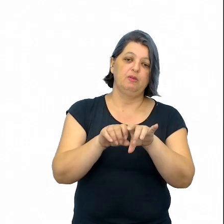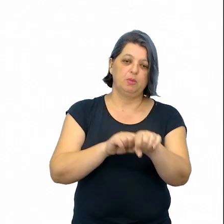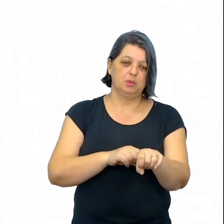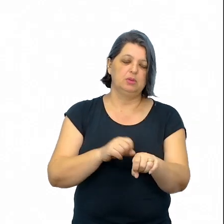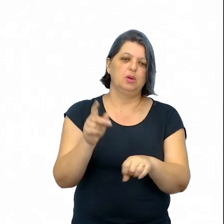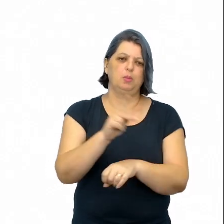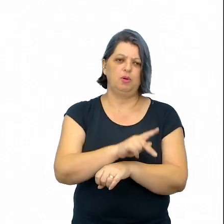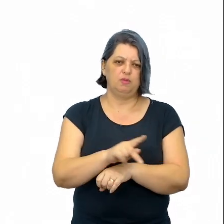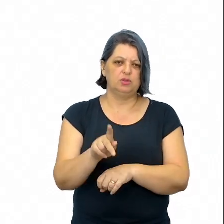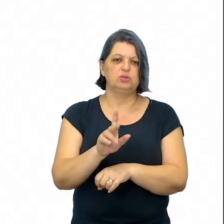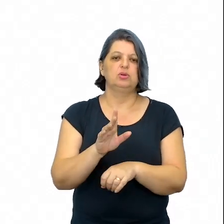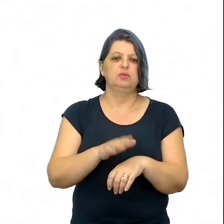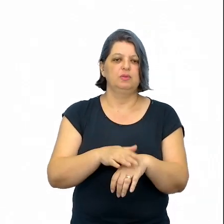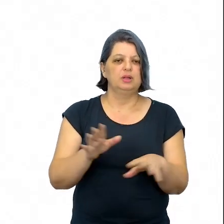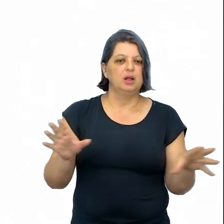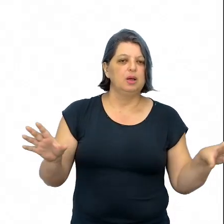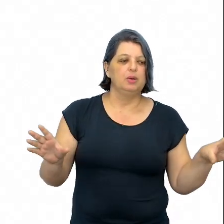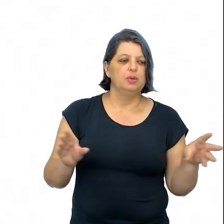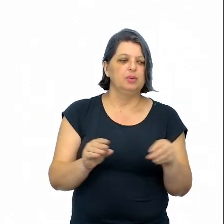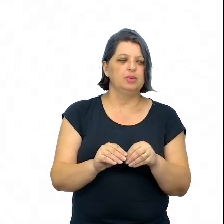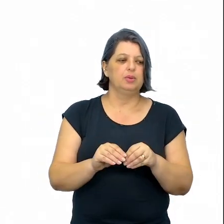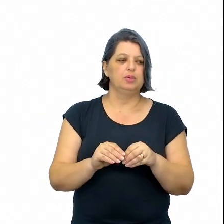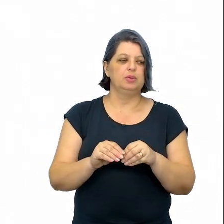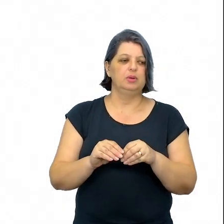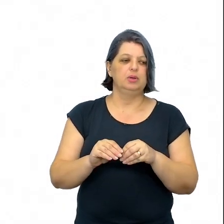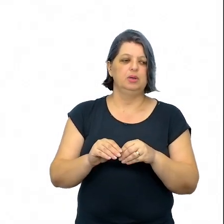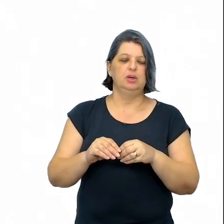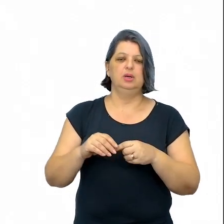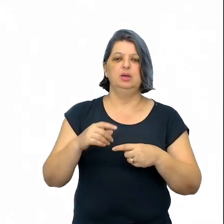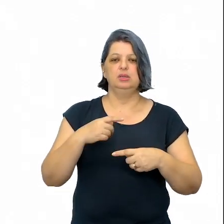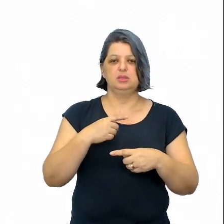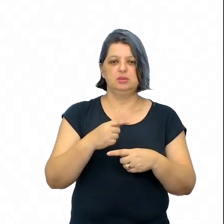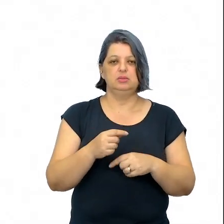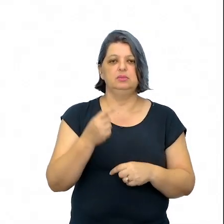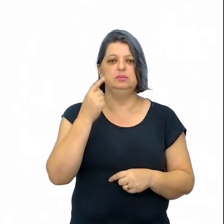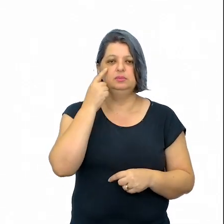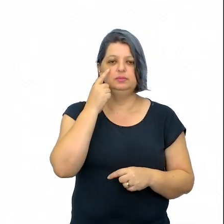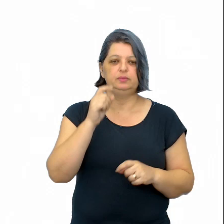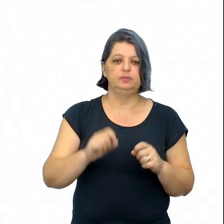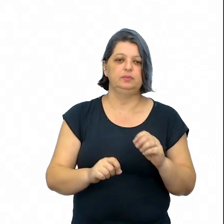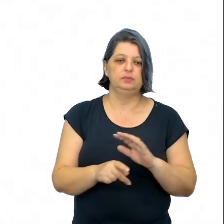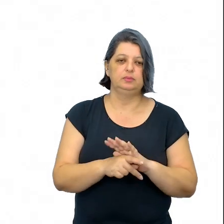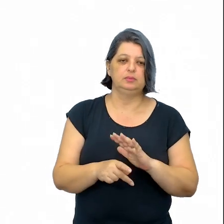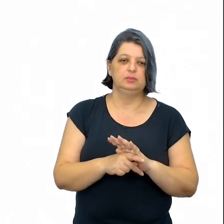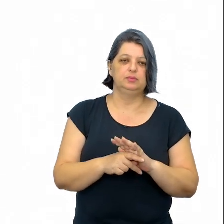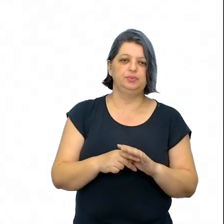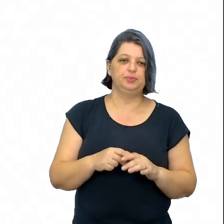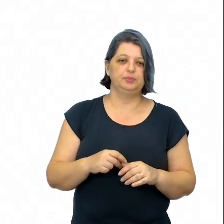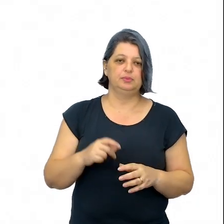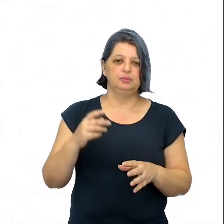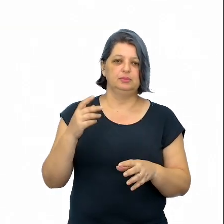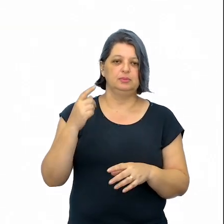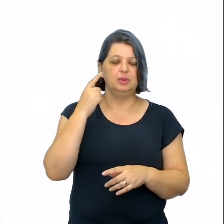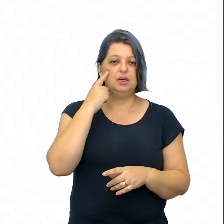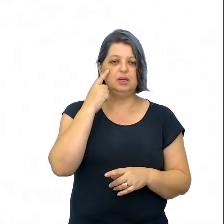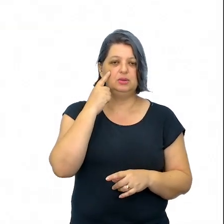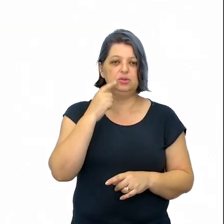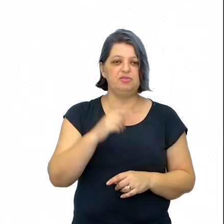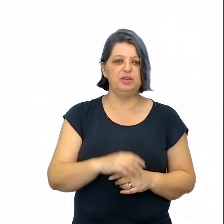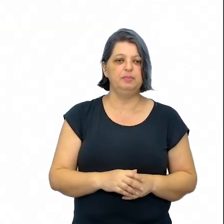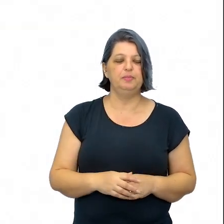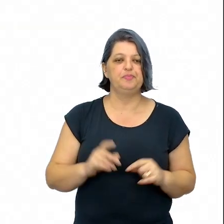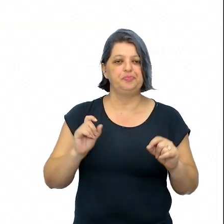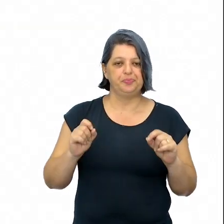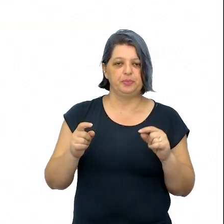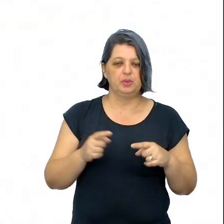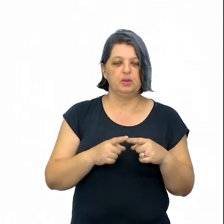uma abrangência para vocês. Eu só retomei algumas partes básicas aqui para a gente lembrar desses conteúdos. Então, nós temos esse conhecimento